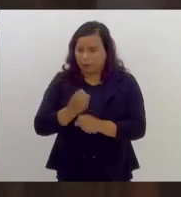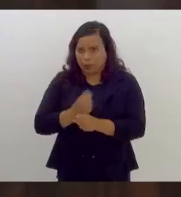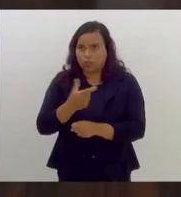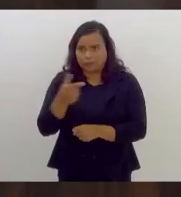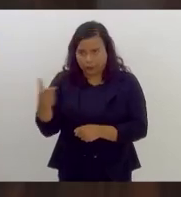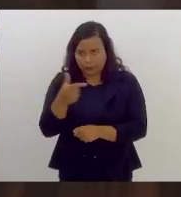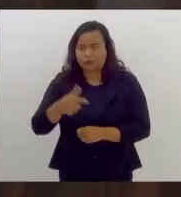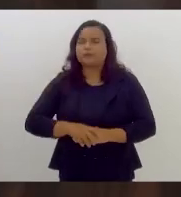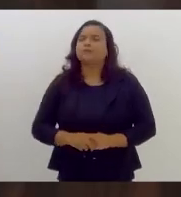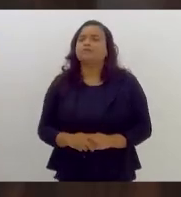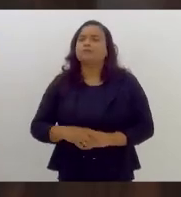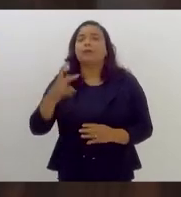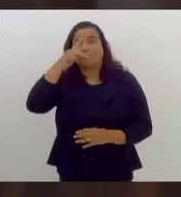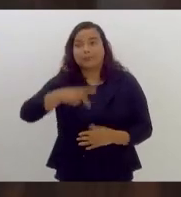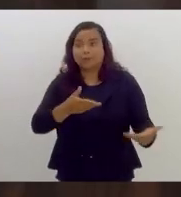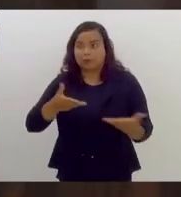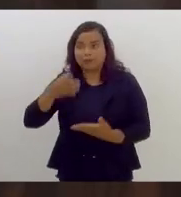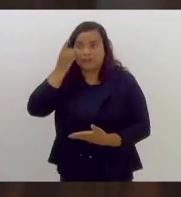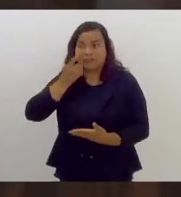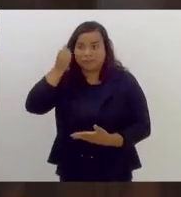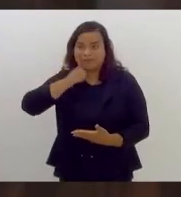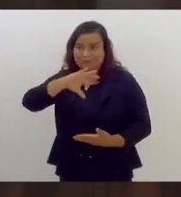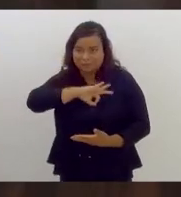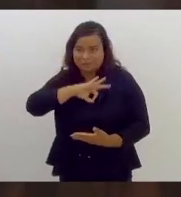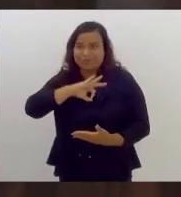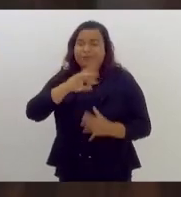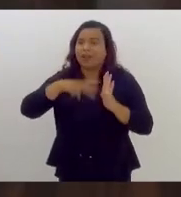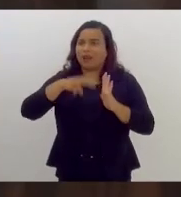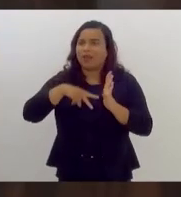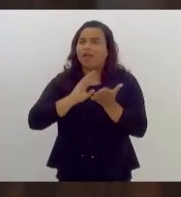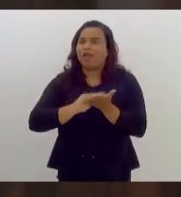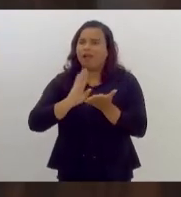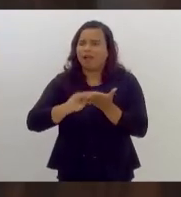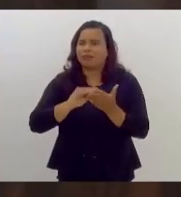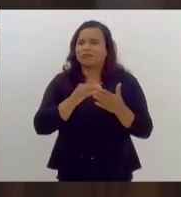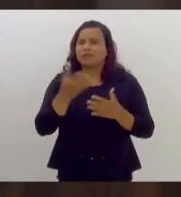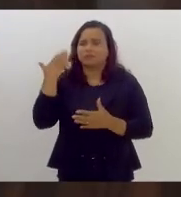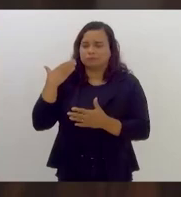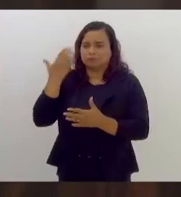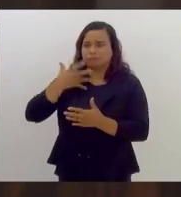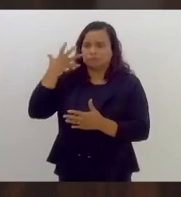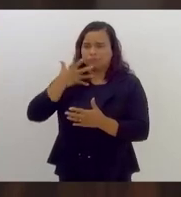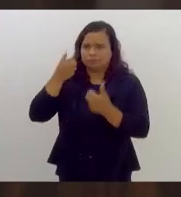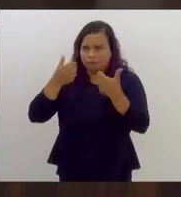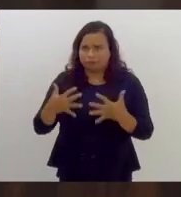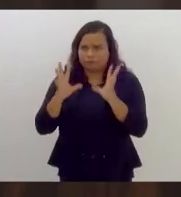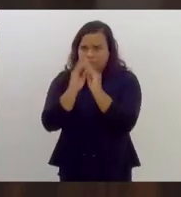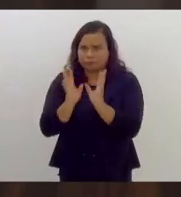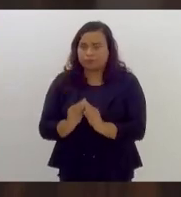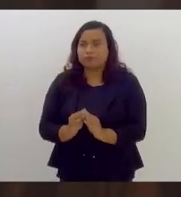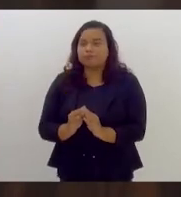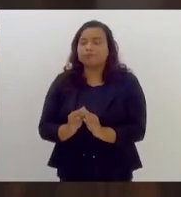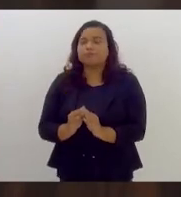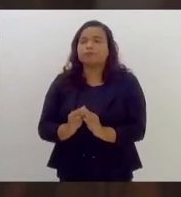2022. A presidência convida a deputada Marta Rocha para fazer a leitura da ata da sessão anterior.